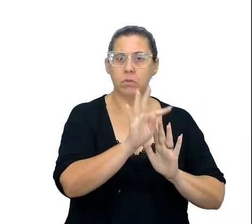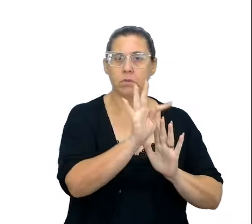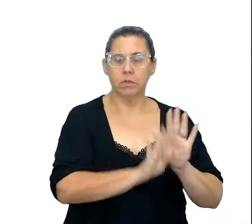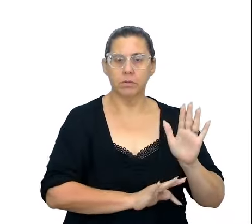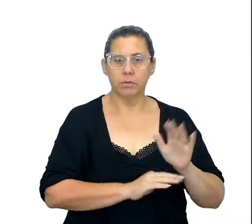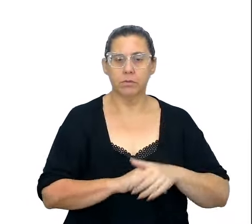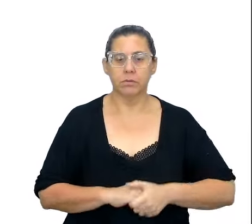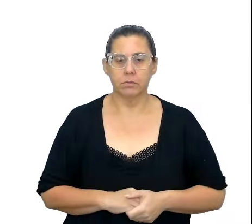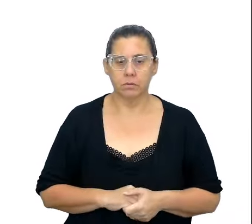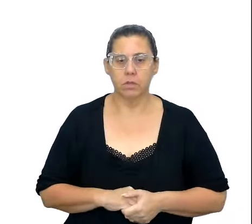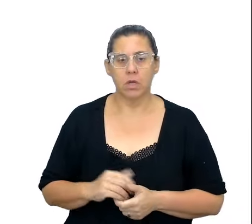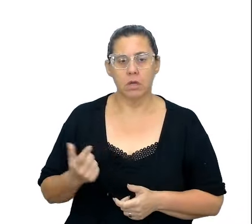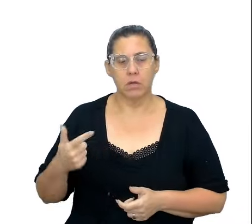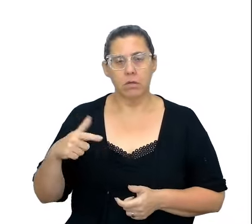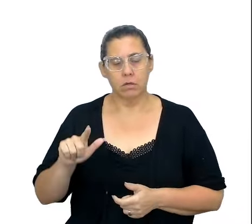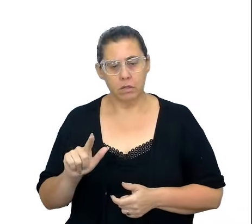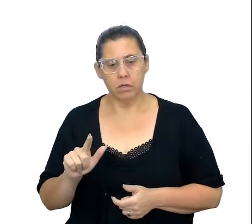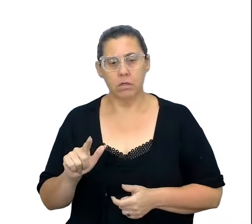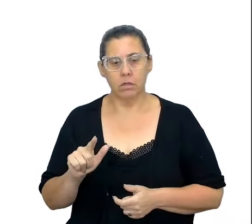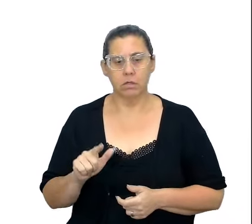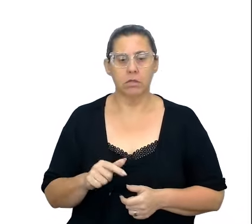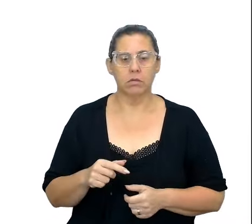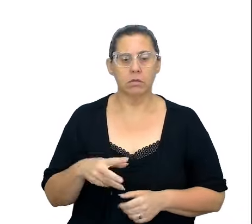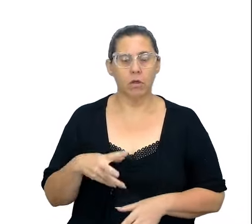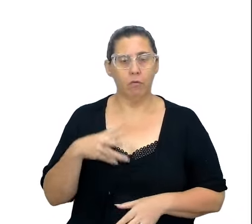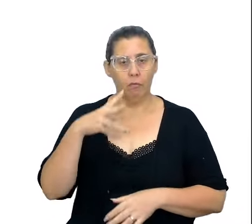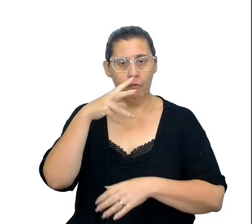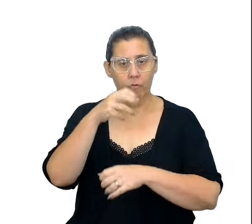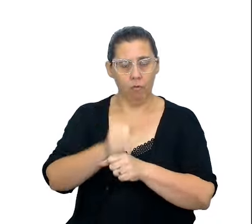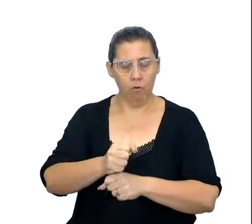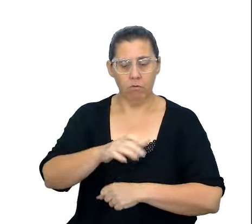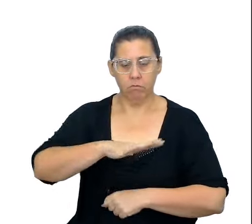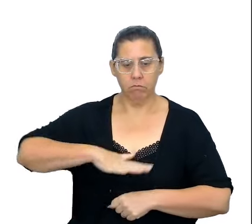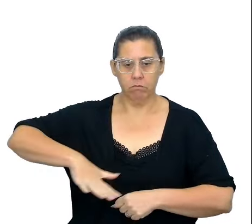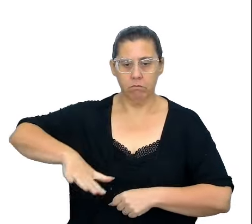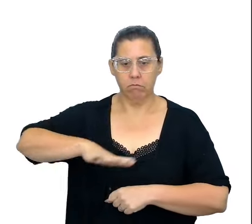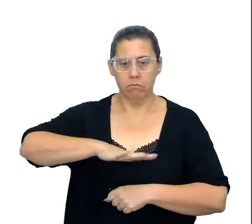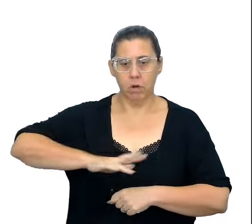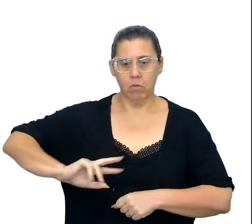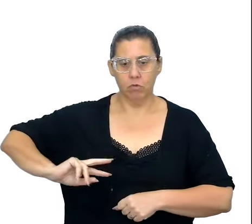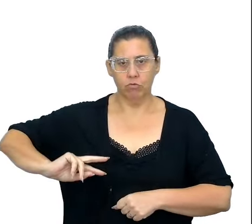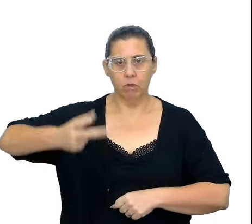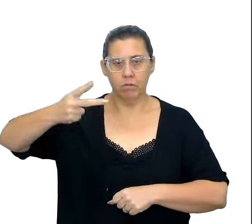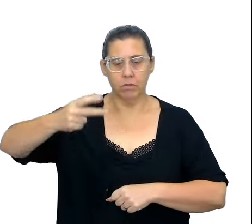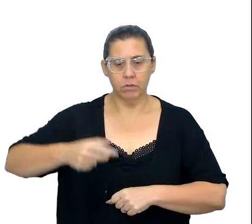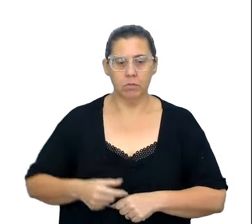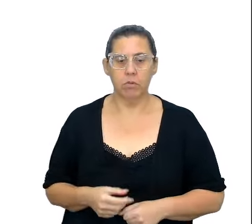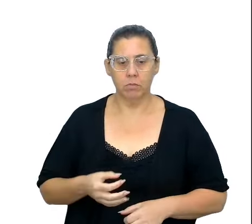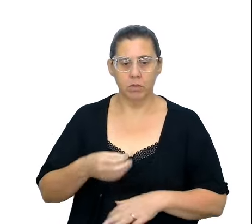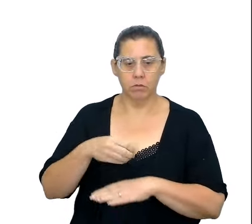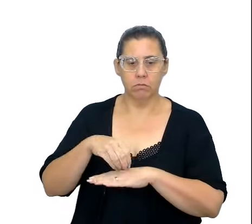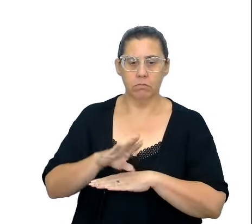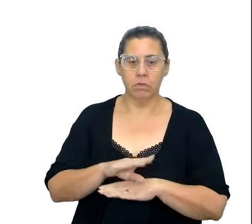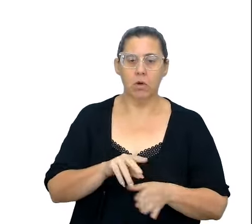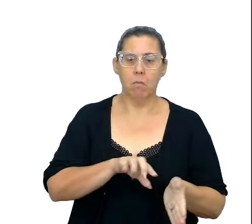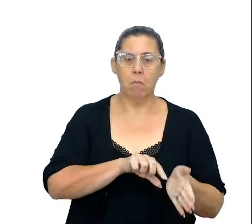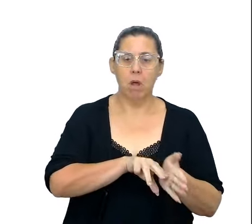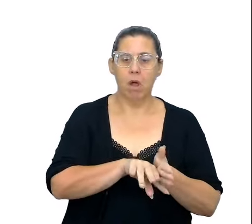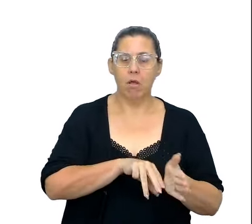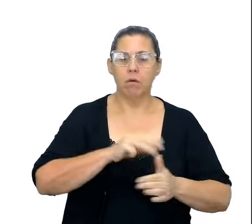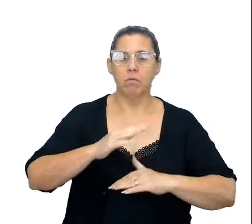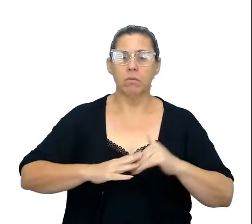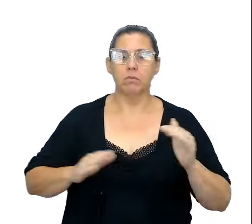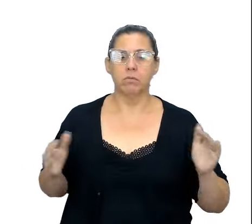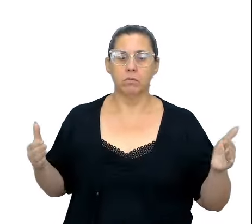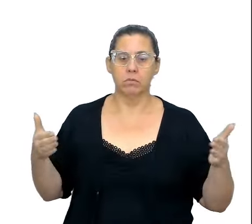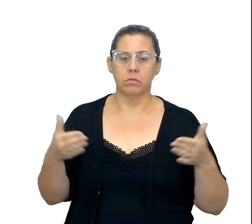tá? E depois a gente vai fortalecer as ações do desdobramento lá na TPC, sugerindo metodologia ativa com foco